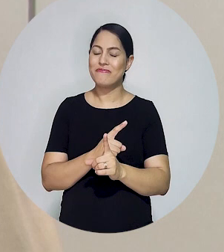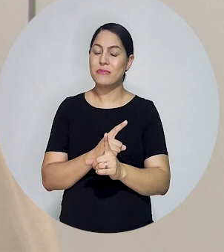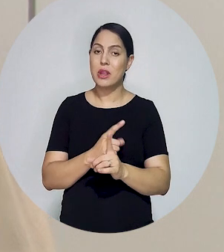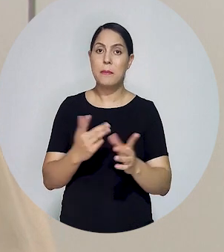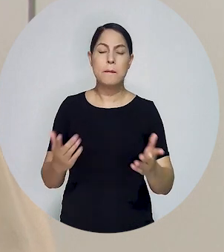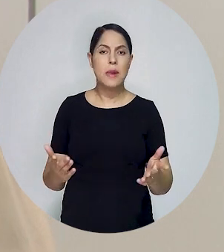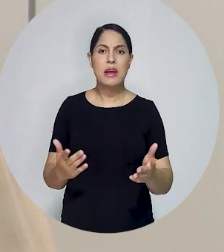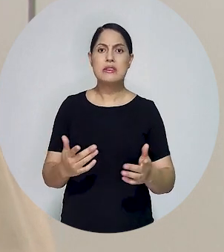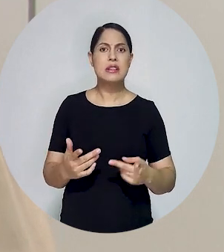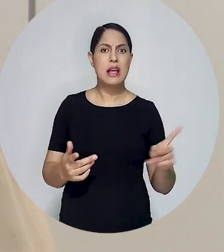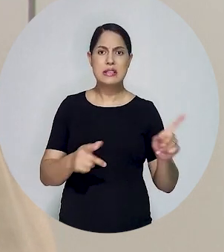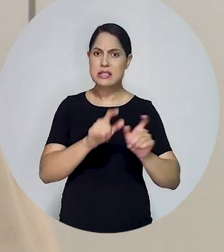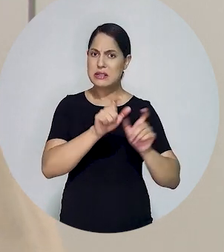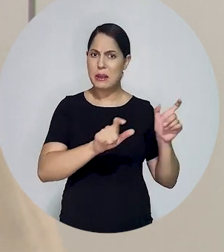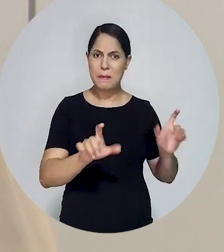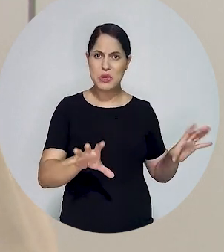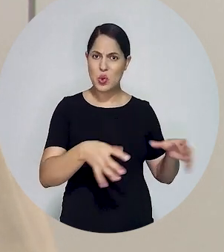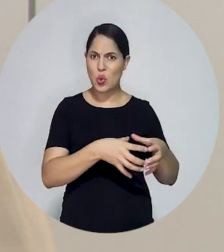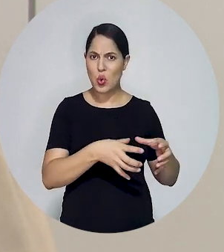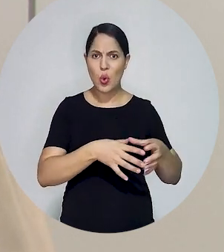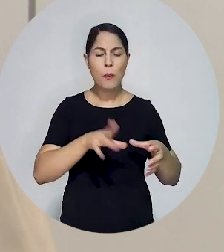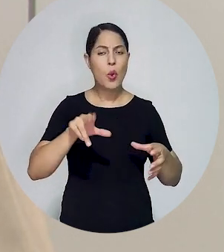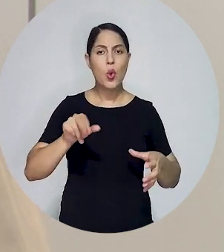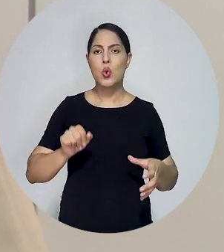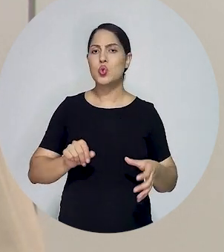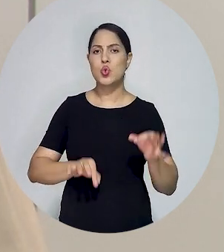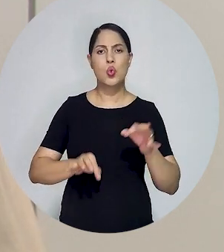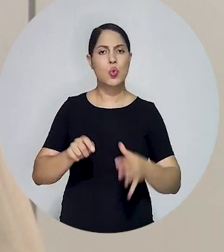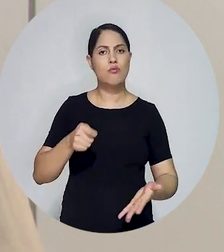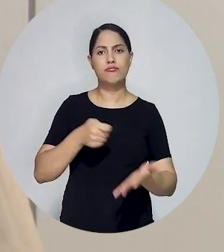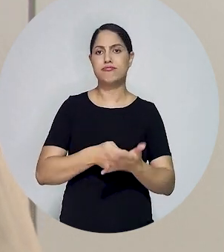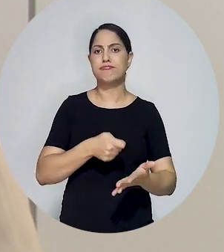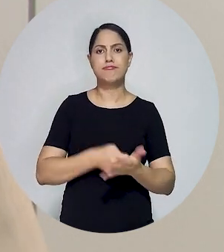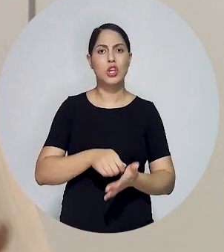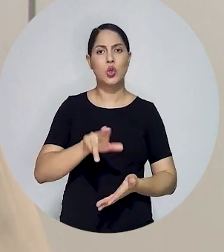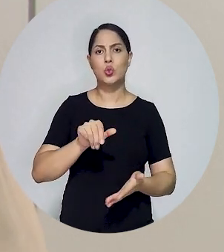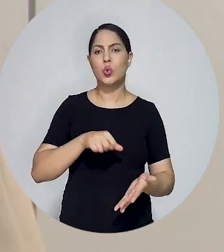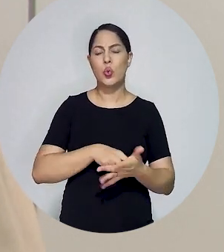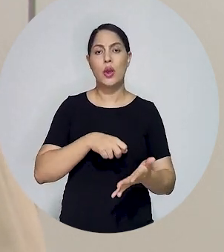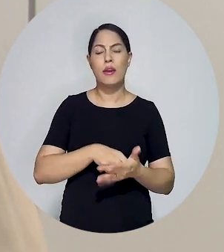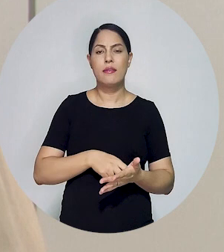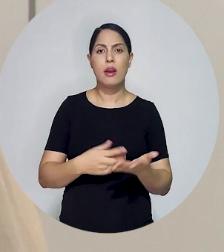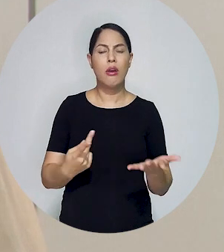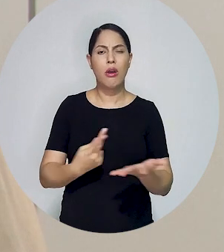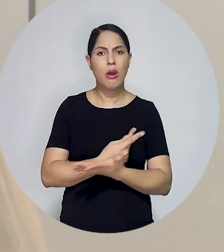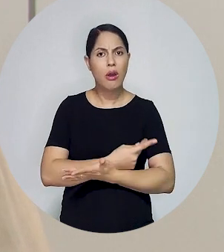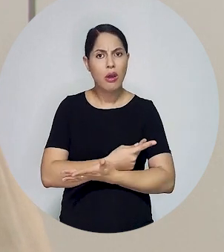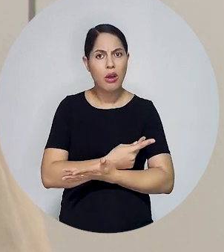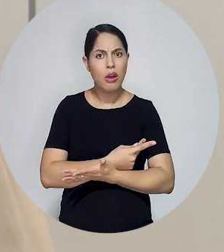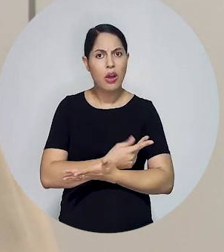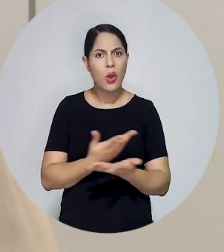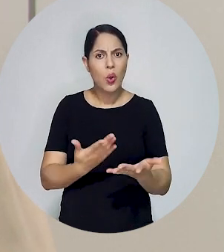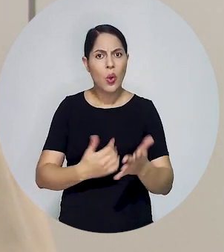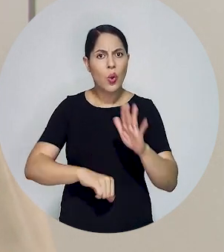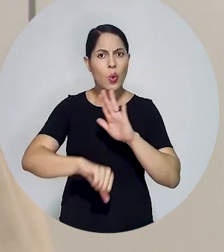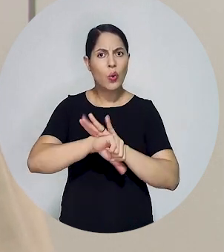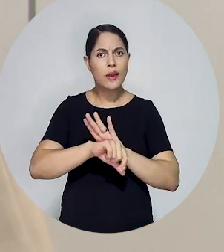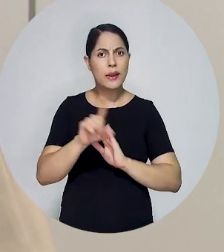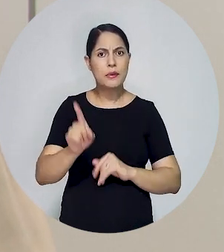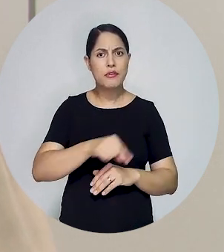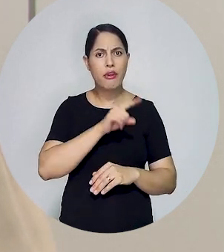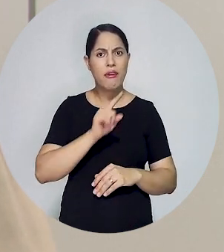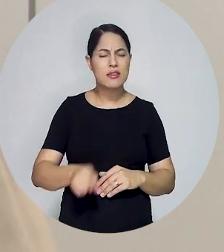executores desse crime bárbaro, eles nunca foram levados a julgamento e, finalmente, quando um deles foi levado a julgamento, o crime